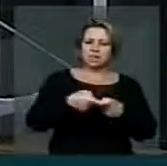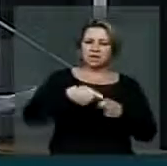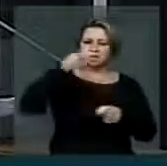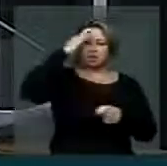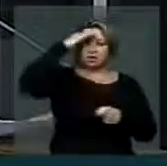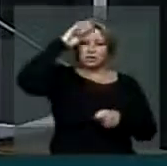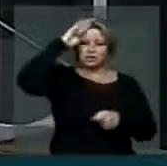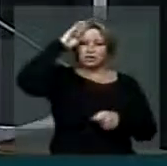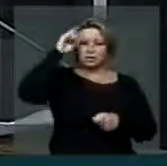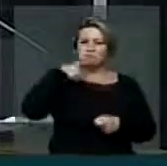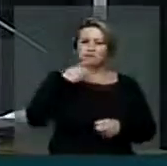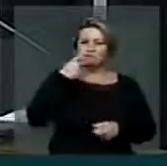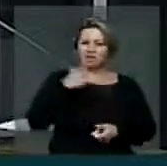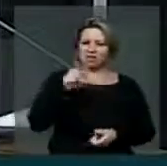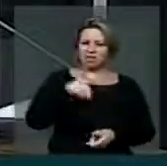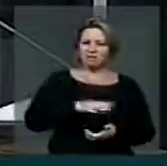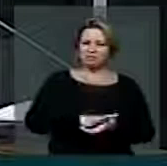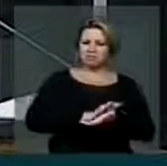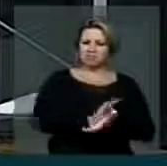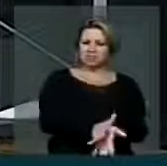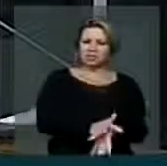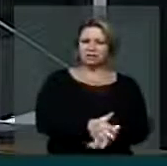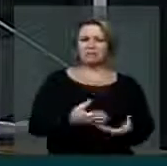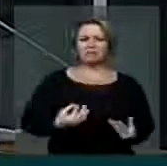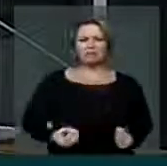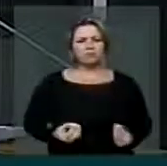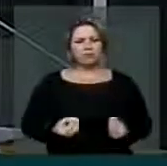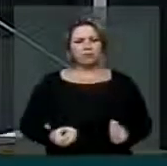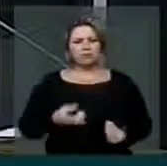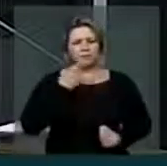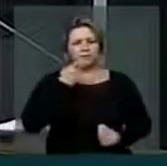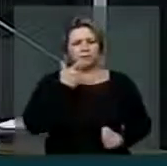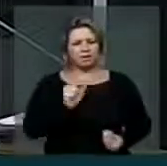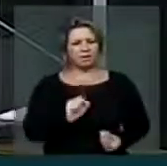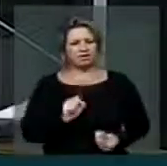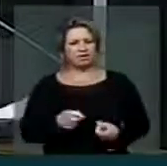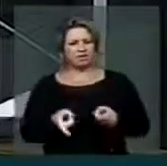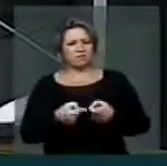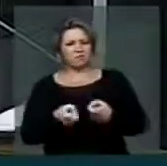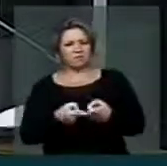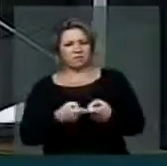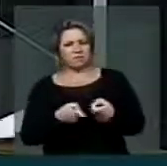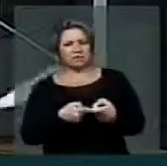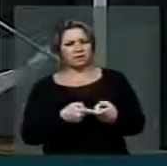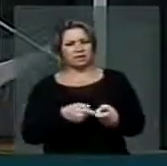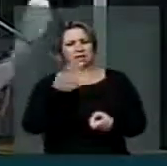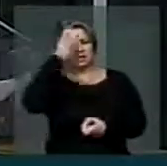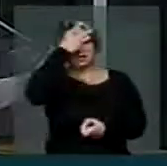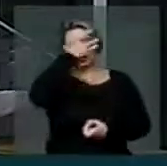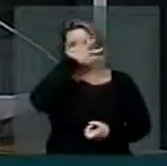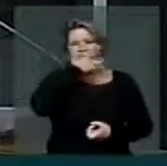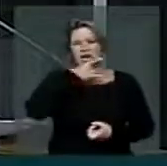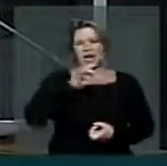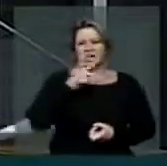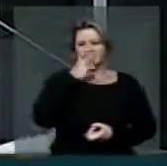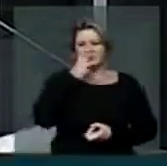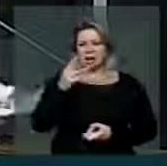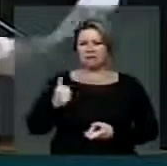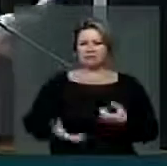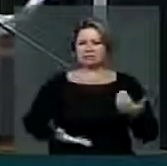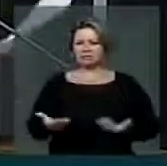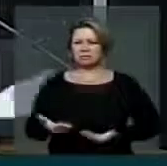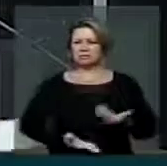a discriminação, com um preconceito, falando de que uma médica tinha a cara de uma empregada